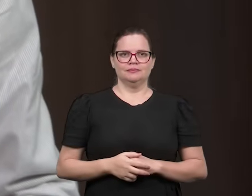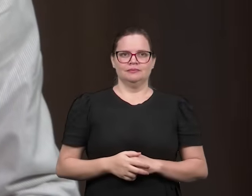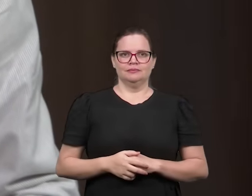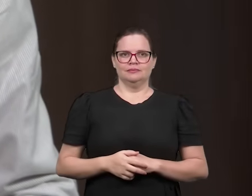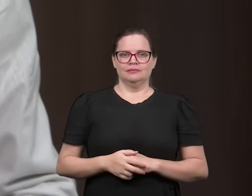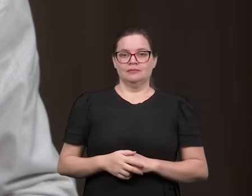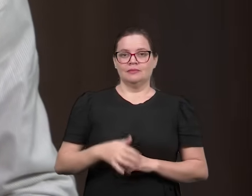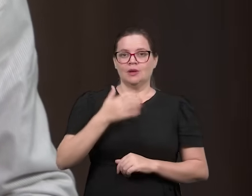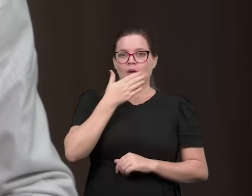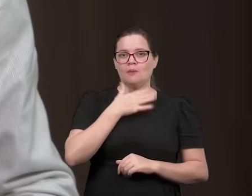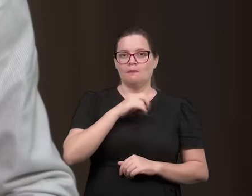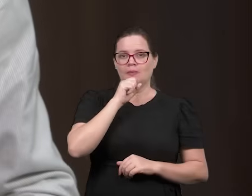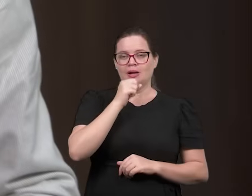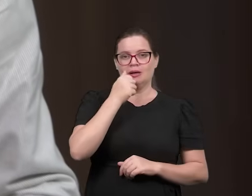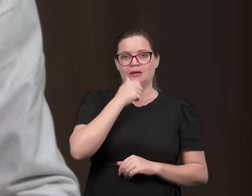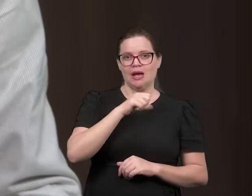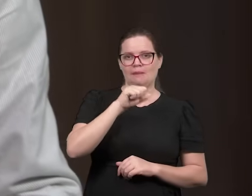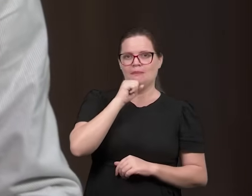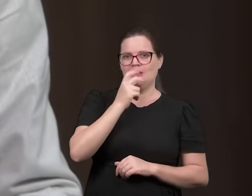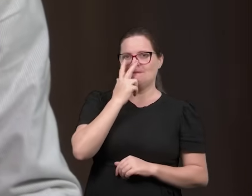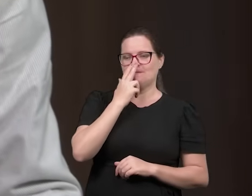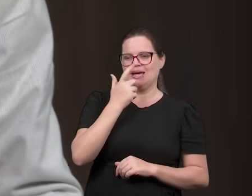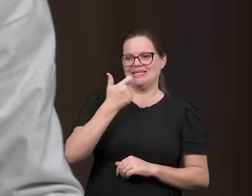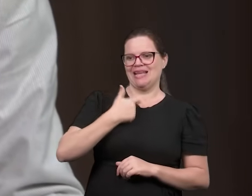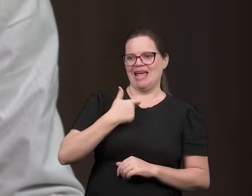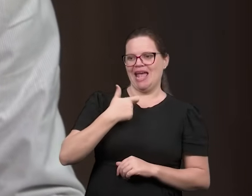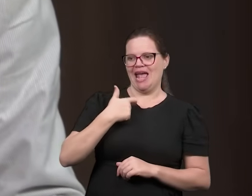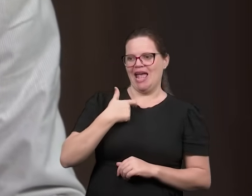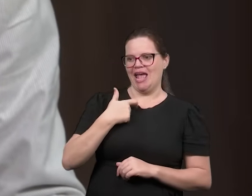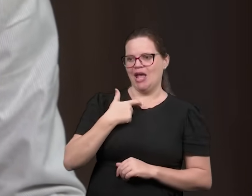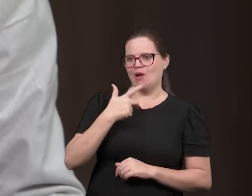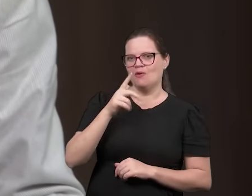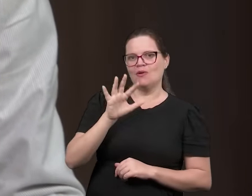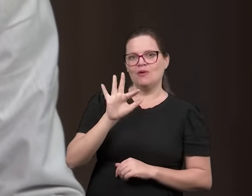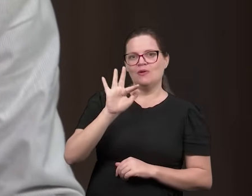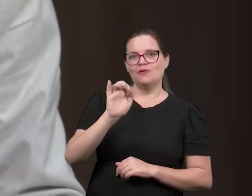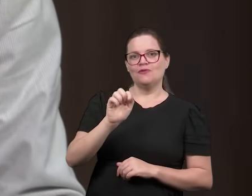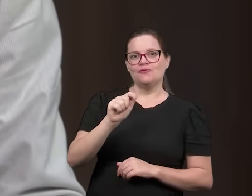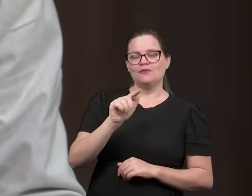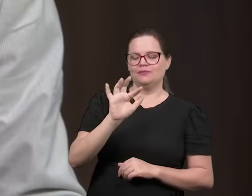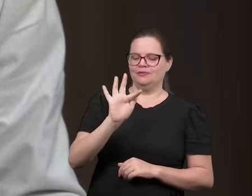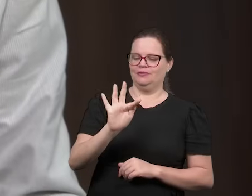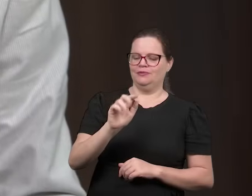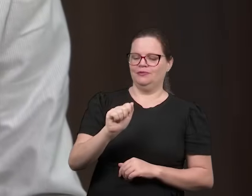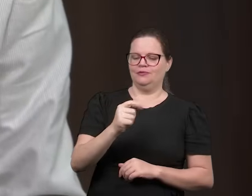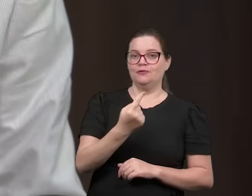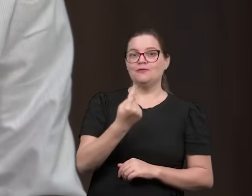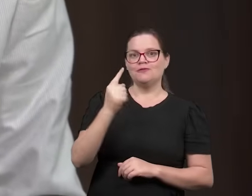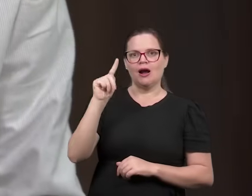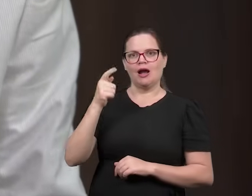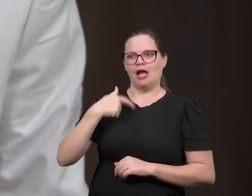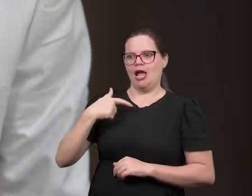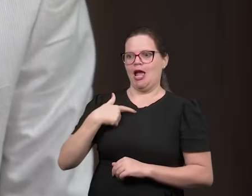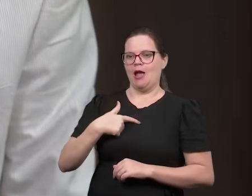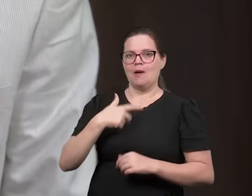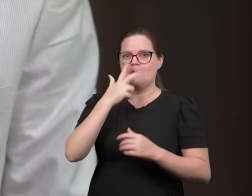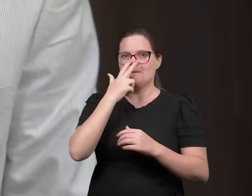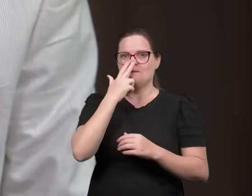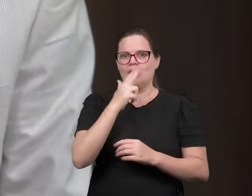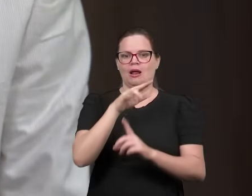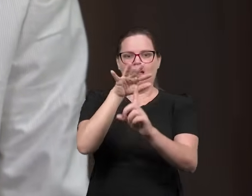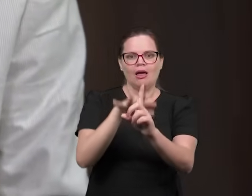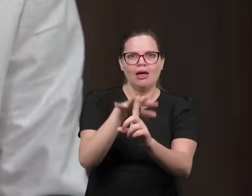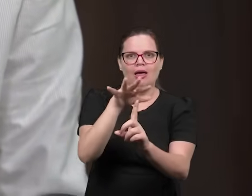virar fã do filho. Quando eu digo fã, eu estou querendo fazer uma separação. Uma coisa é você admirar o seu filho. Sim.